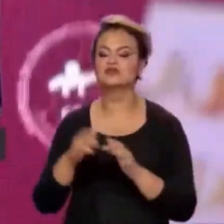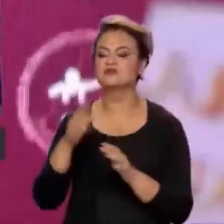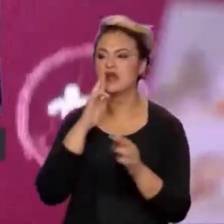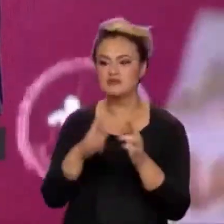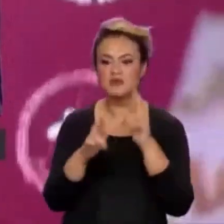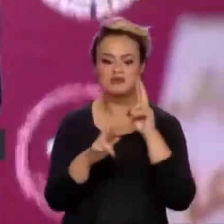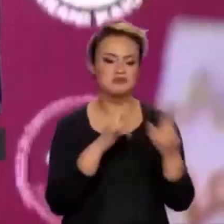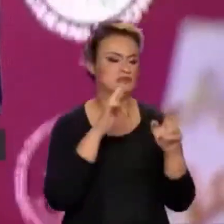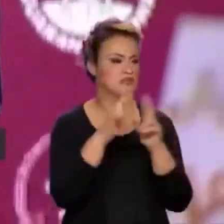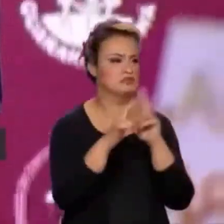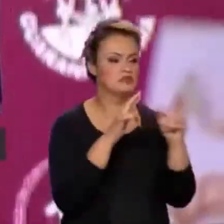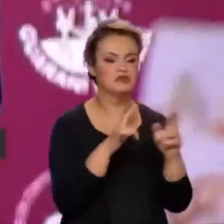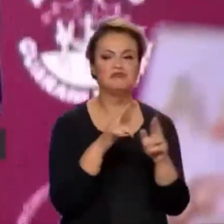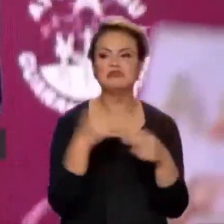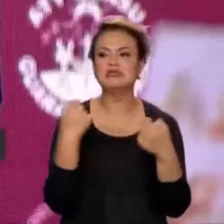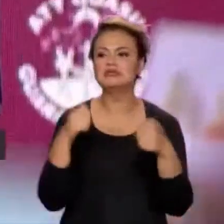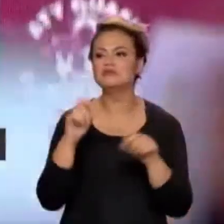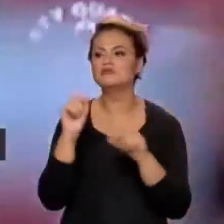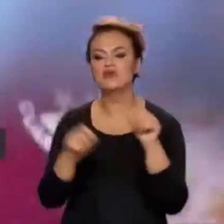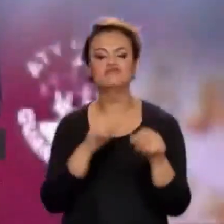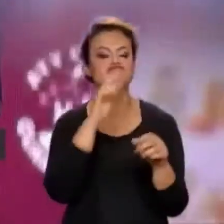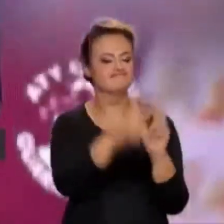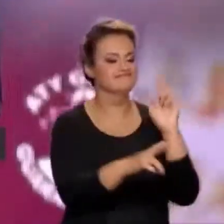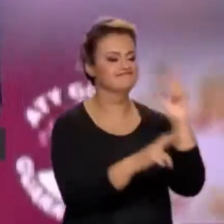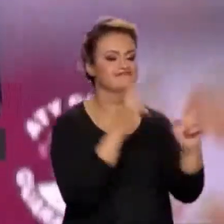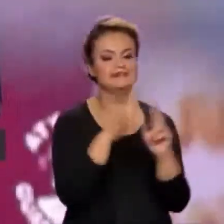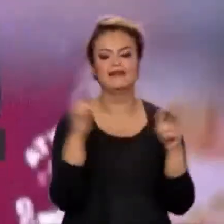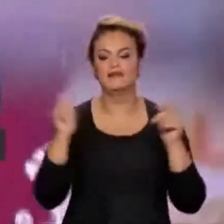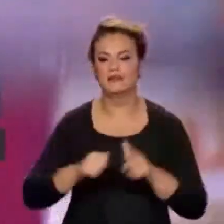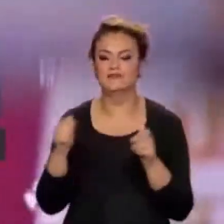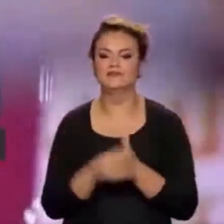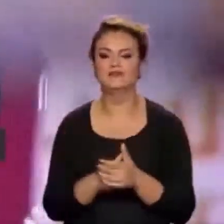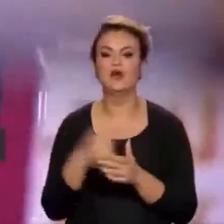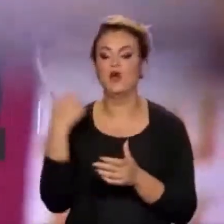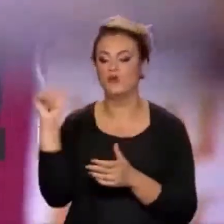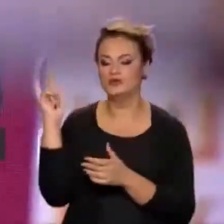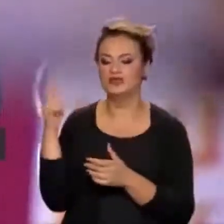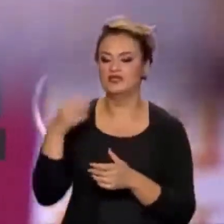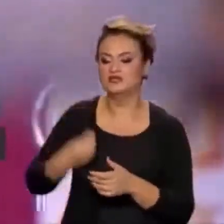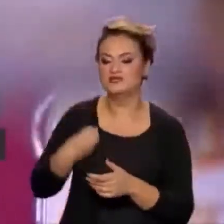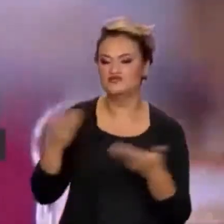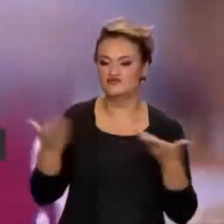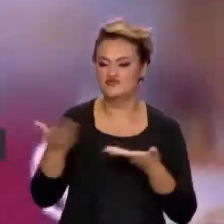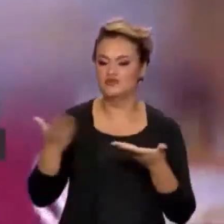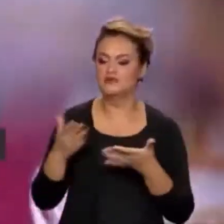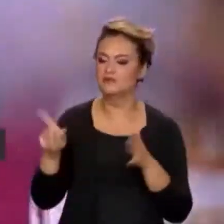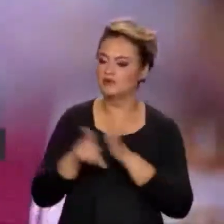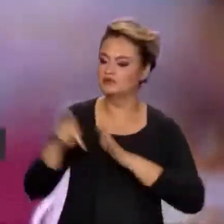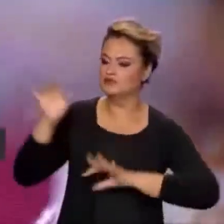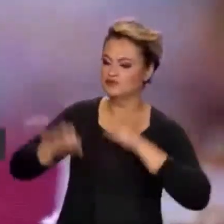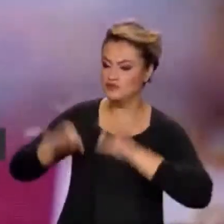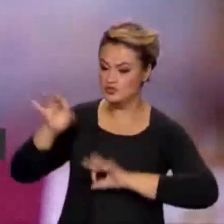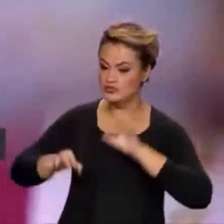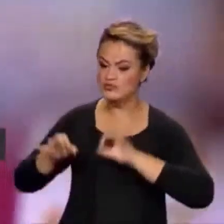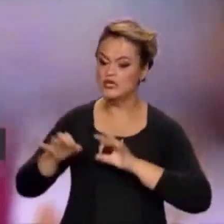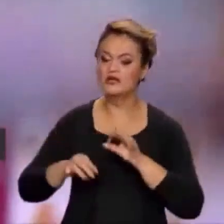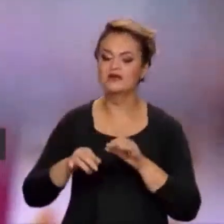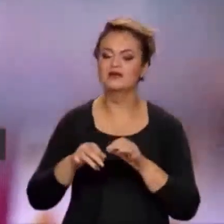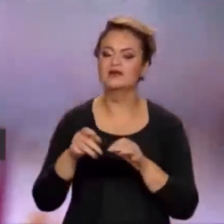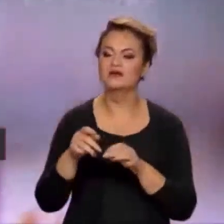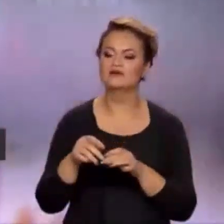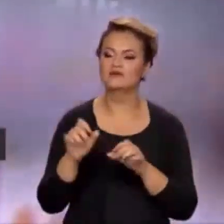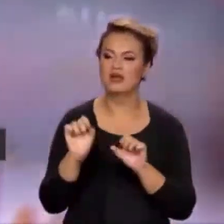responder todas essas determinações. Sobre a recomendação que vence hoje no caso de justiça para